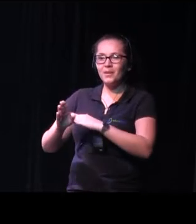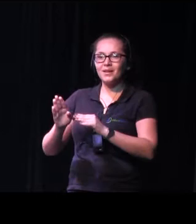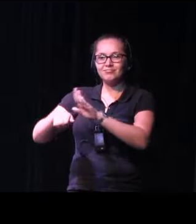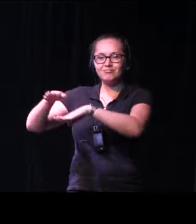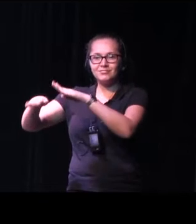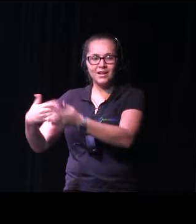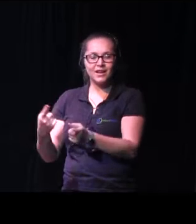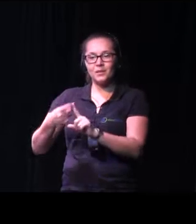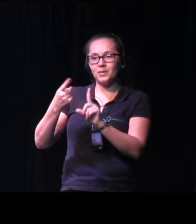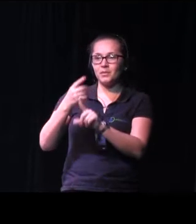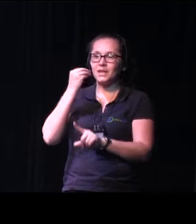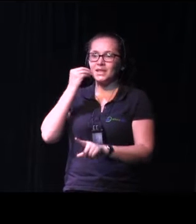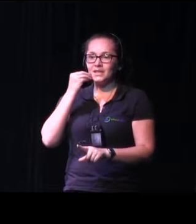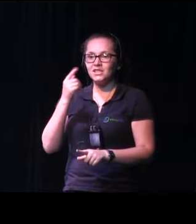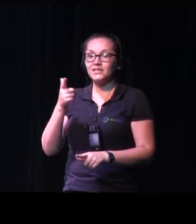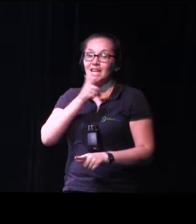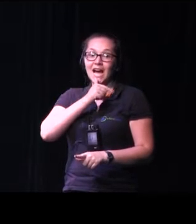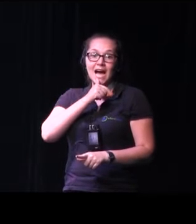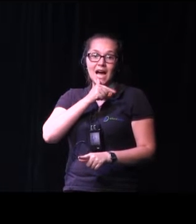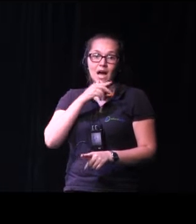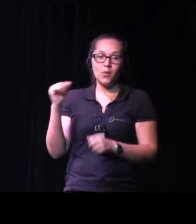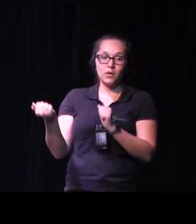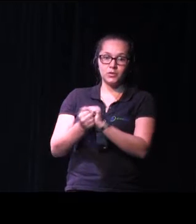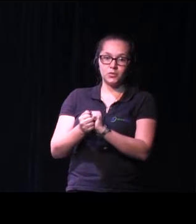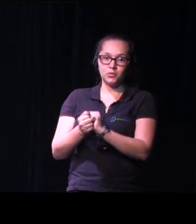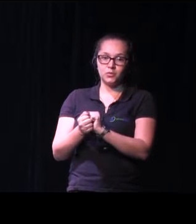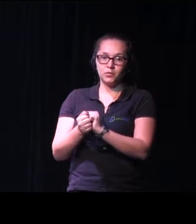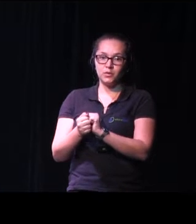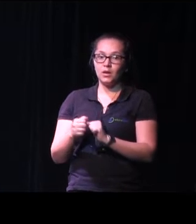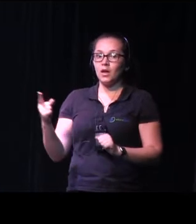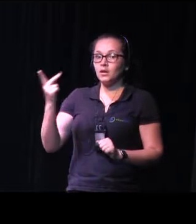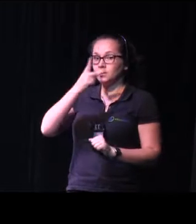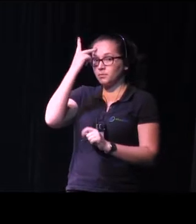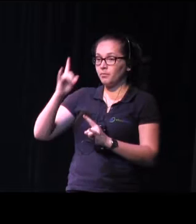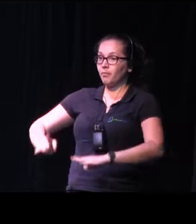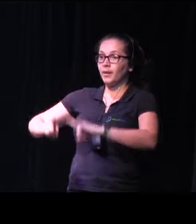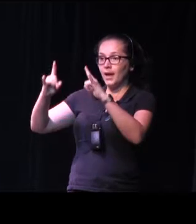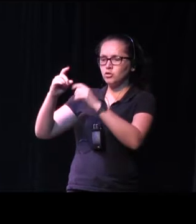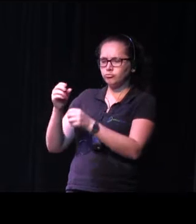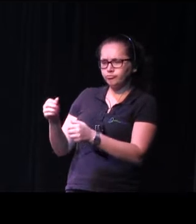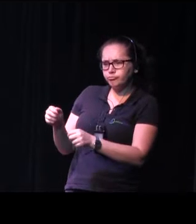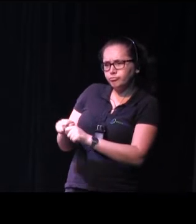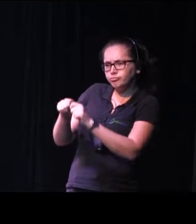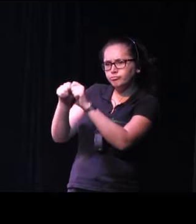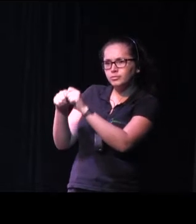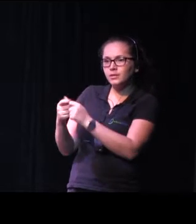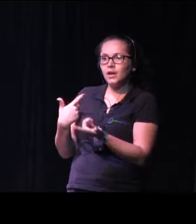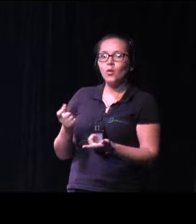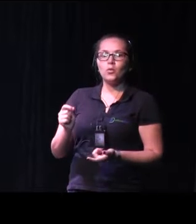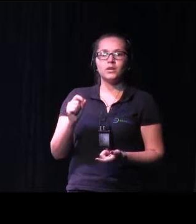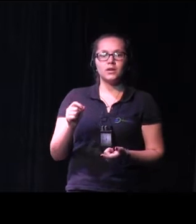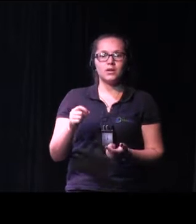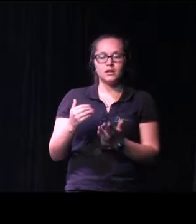pés descalços, que era a primeira tentativa de trazer a água, era que todos os prédios que iam sendo feitos